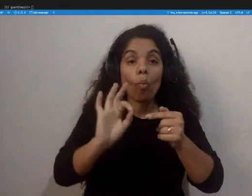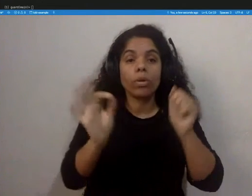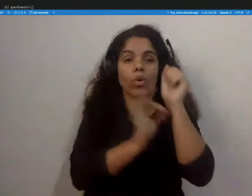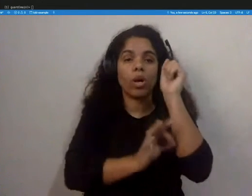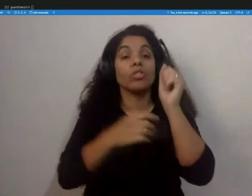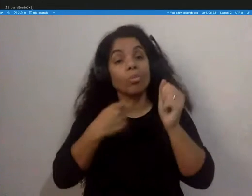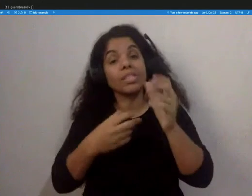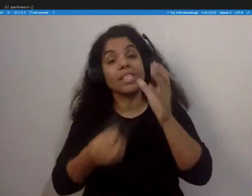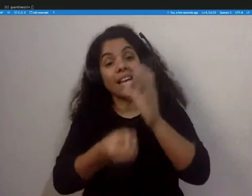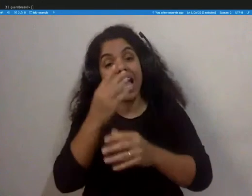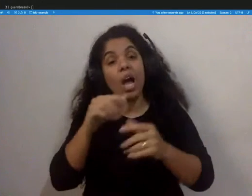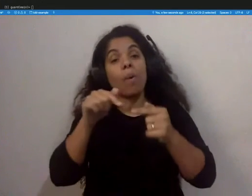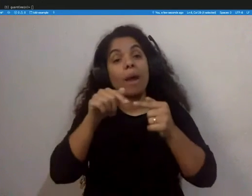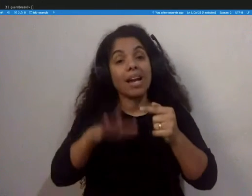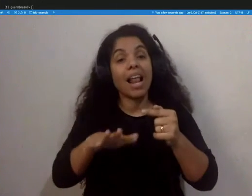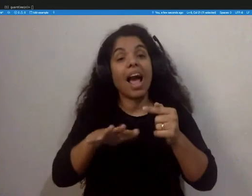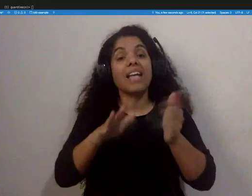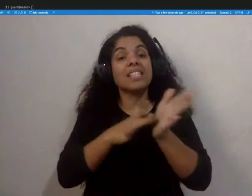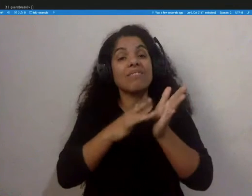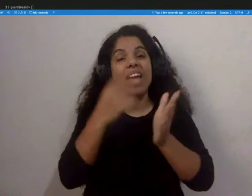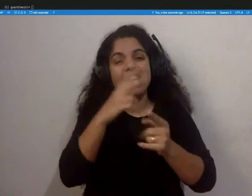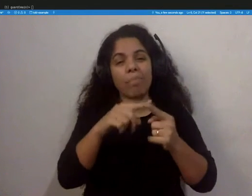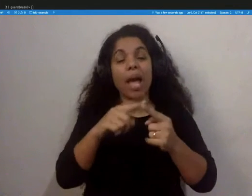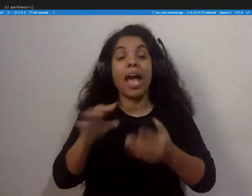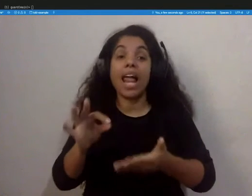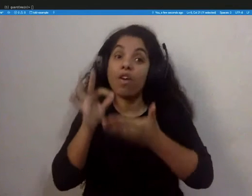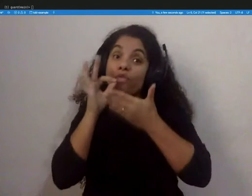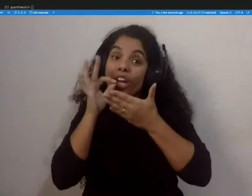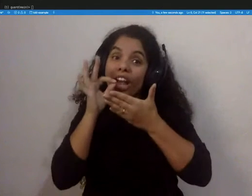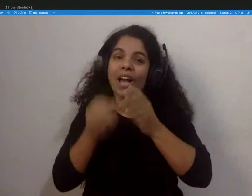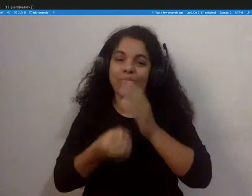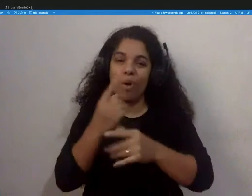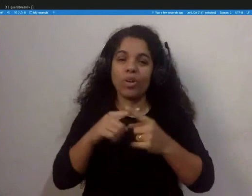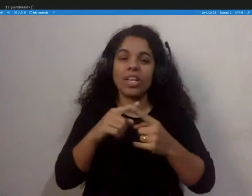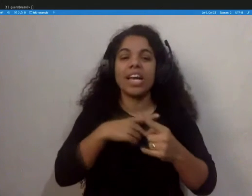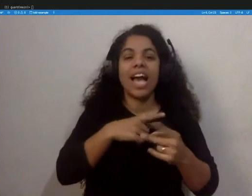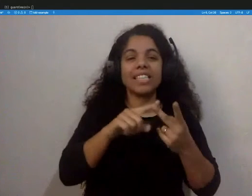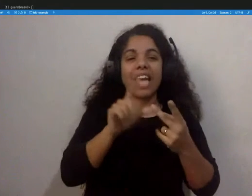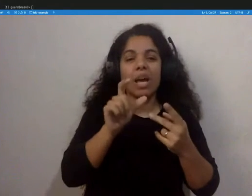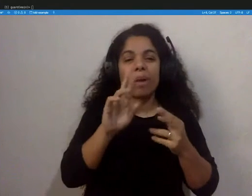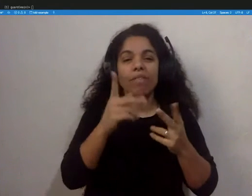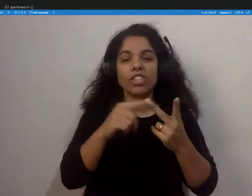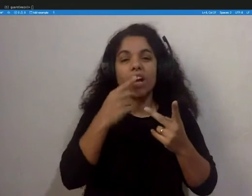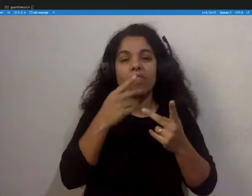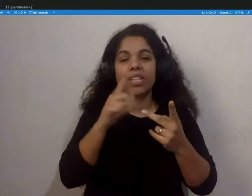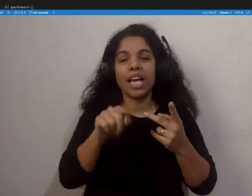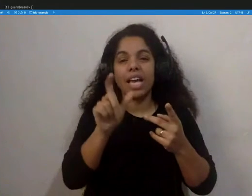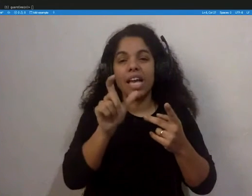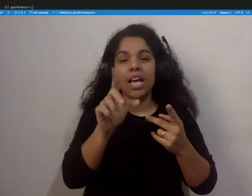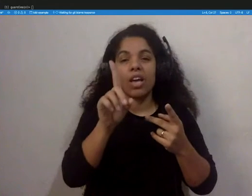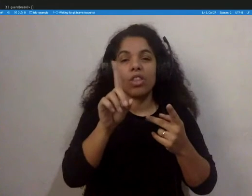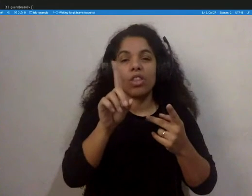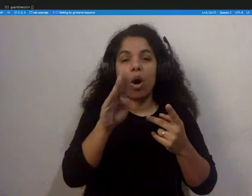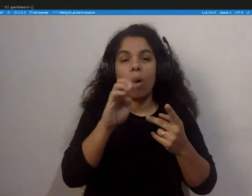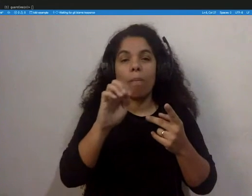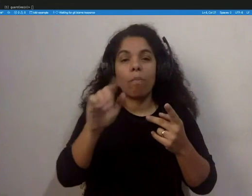para ela. Eu preciso criar um mock. E aí tem uma palavrinha-chave no RSpec que ajuda a gente com isso, que é a palavra double.